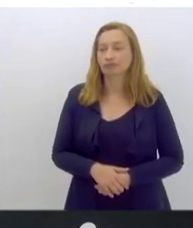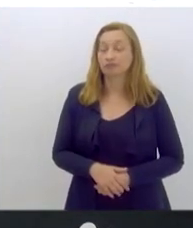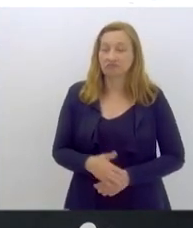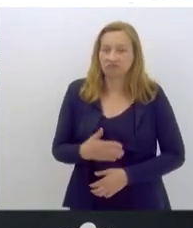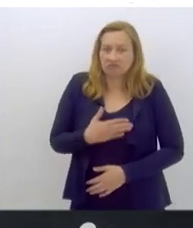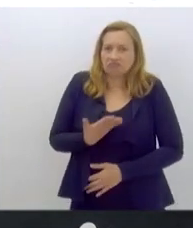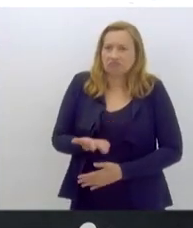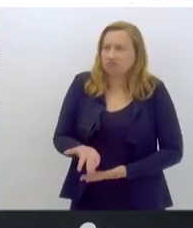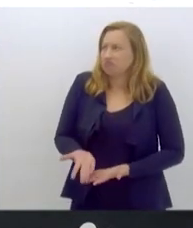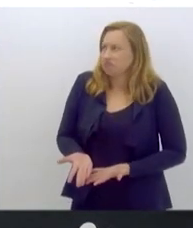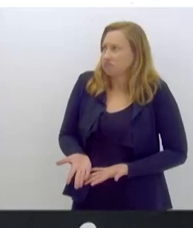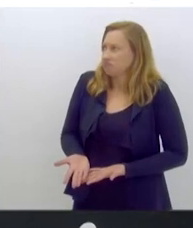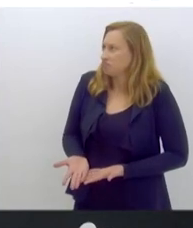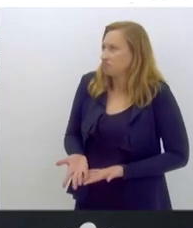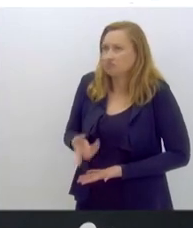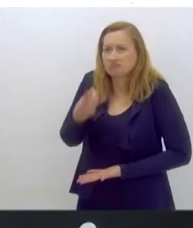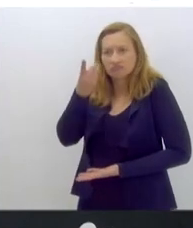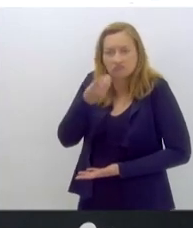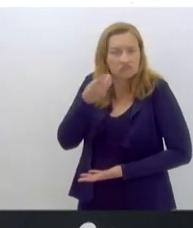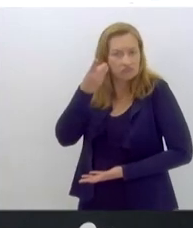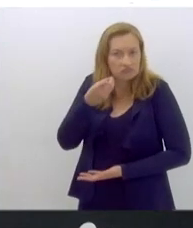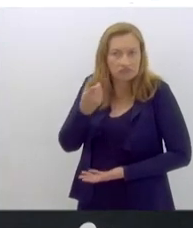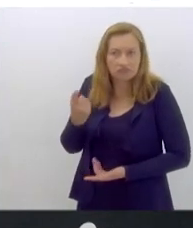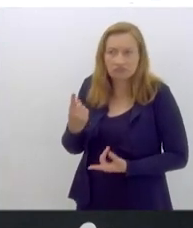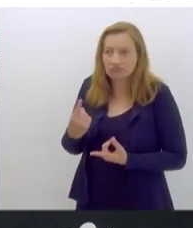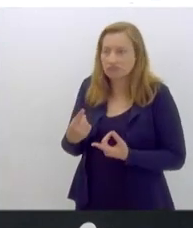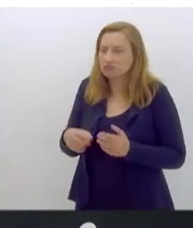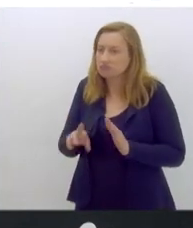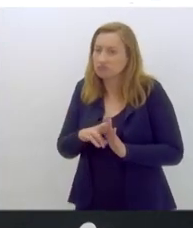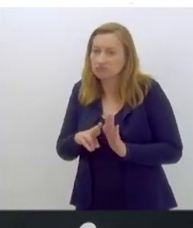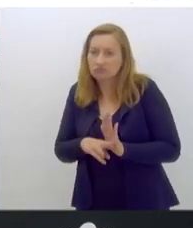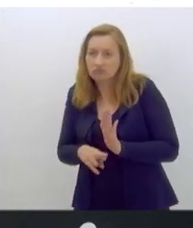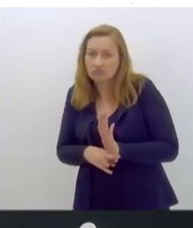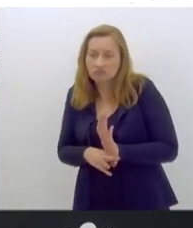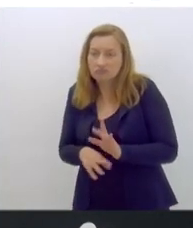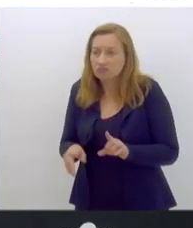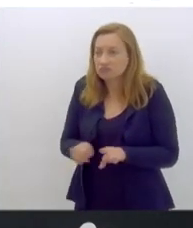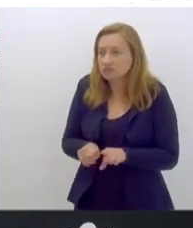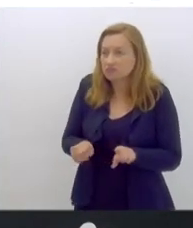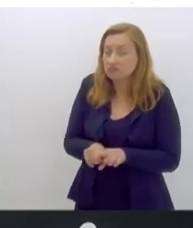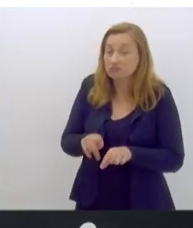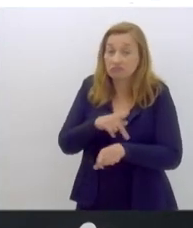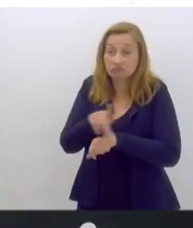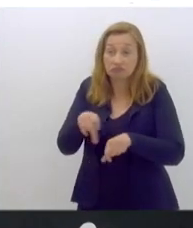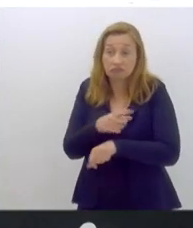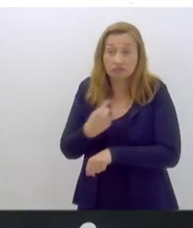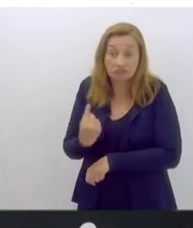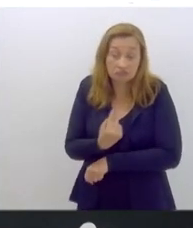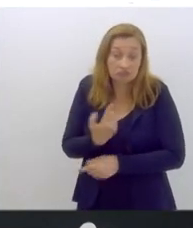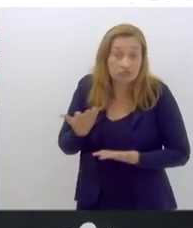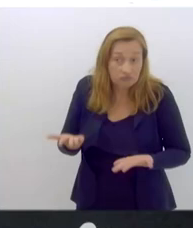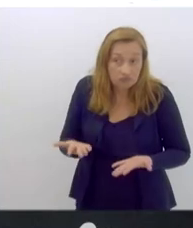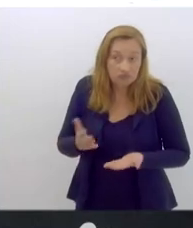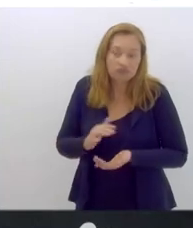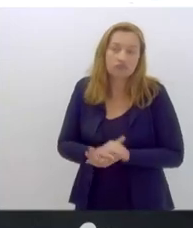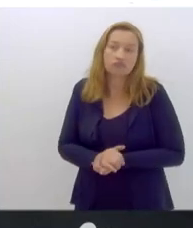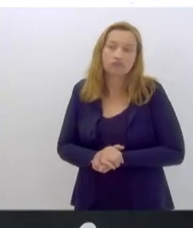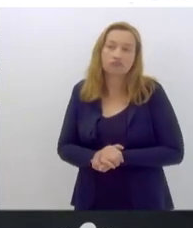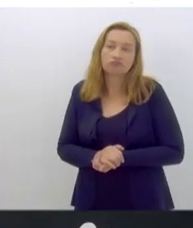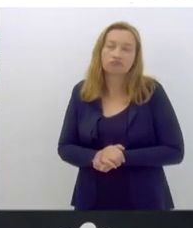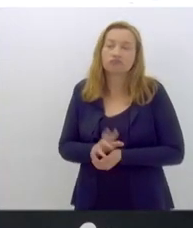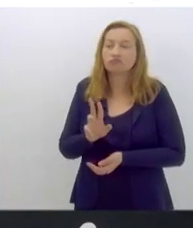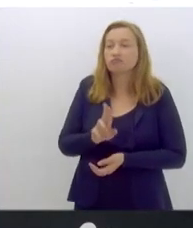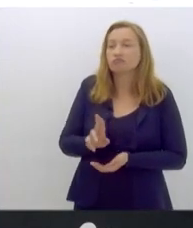surpreendo Deputado canela Porque isso tem sido uma regra também no nosso país usar